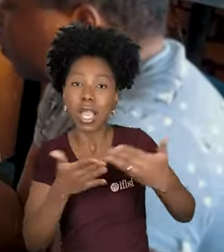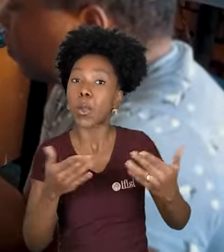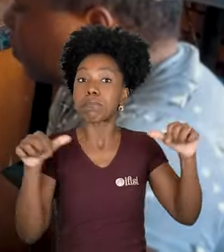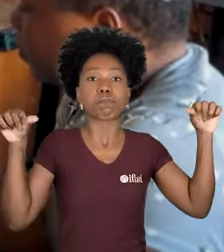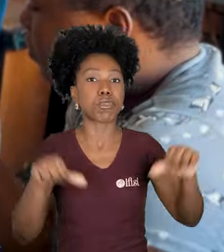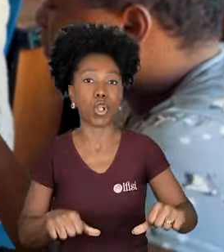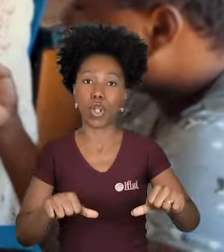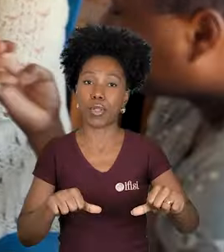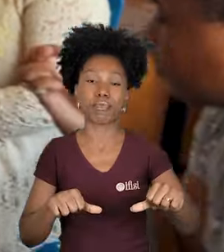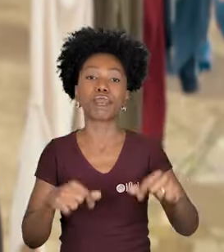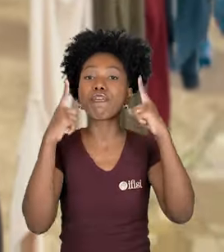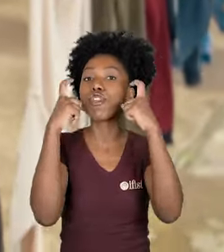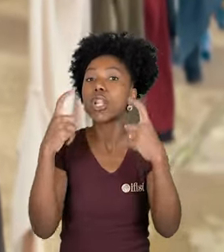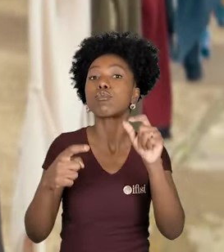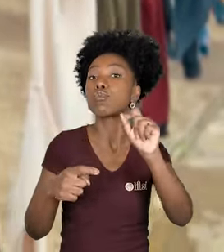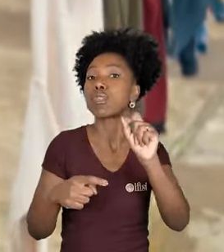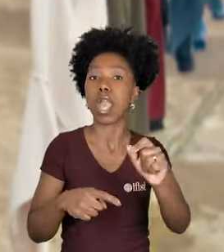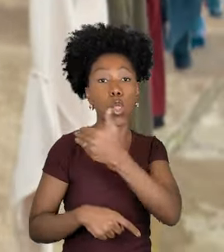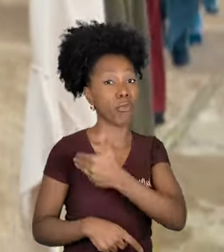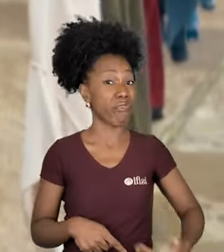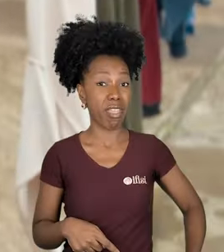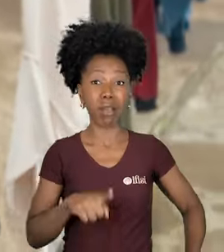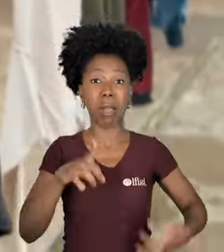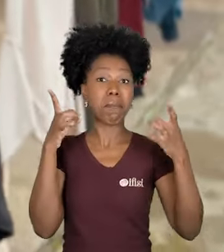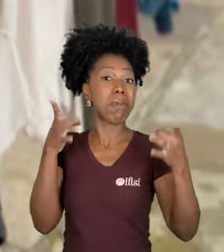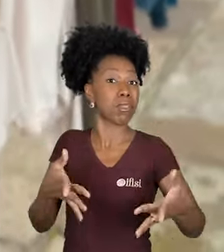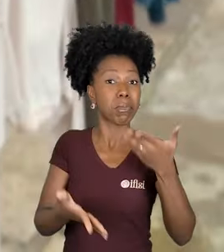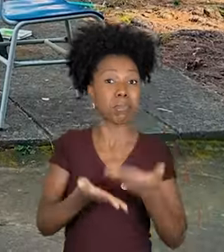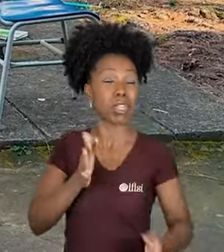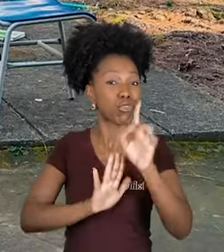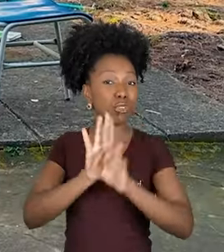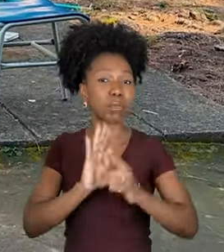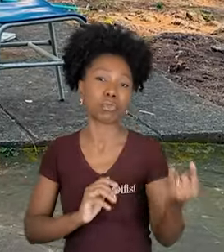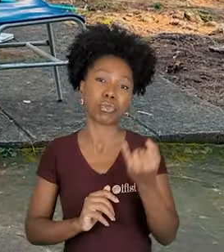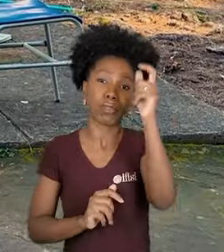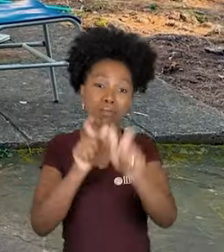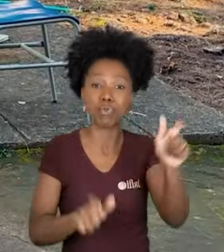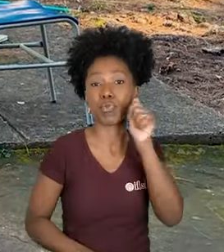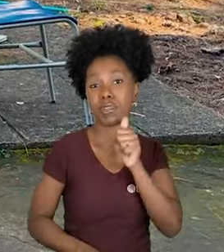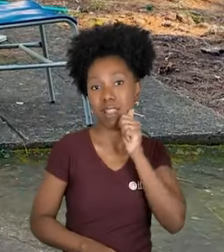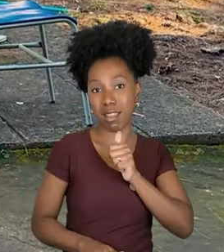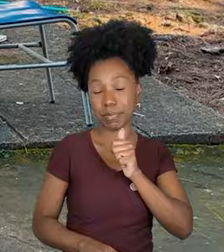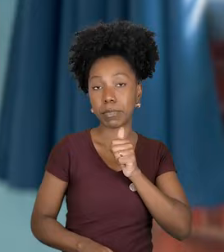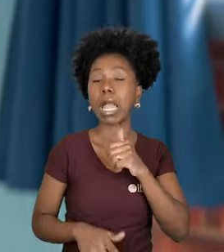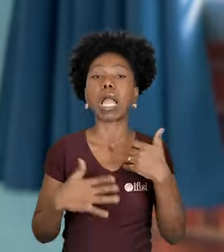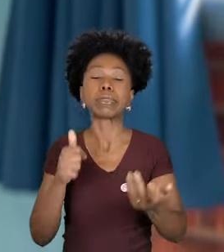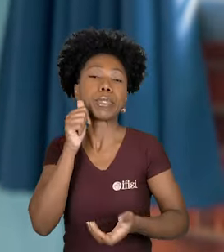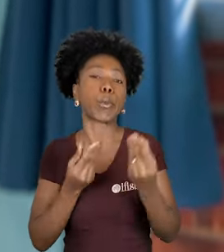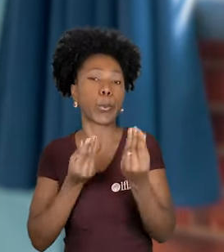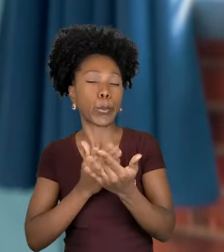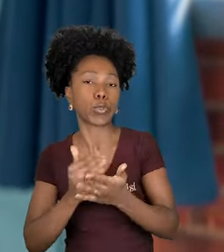mais aguda a violência de Estado, a violência do abandono dos seus direitos fundamentais como mulheres. As meninas